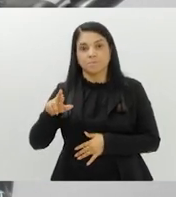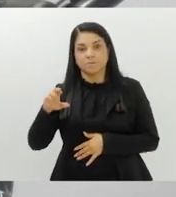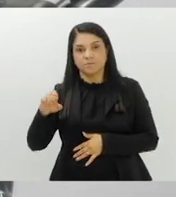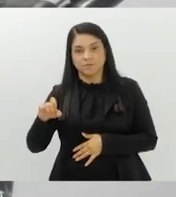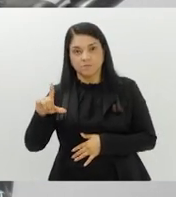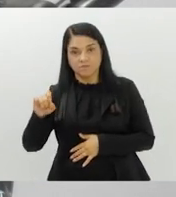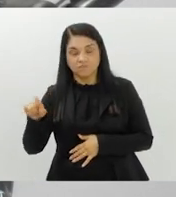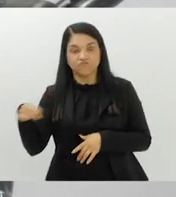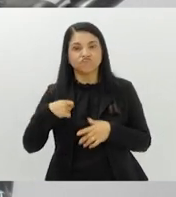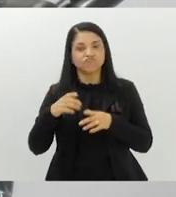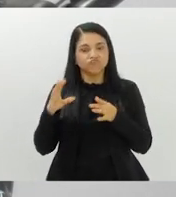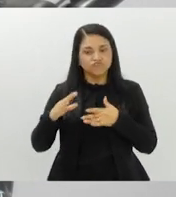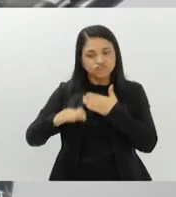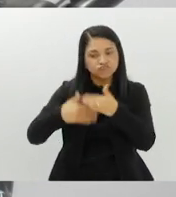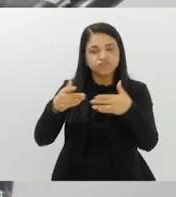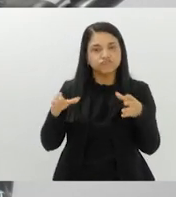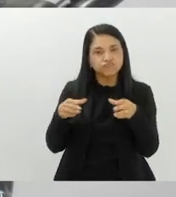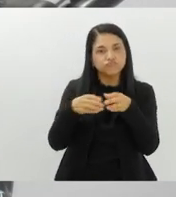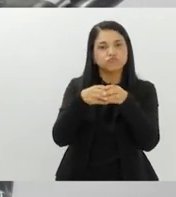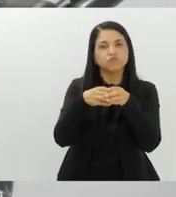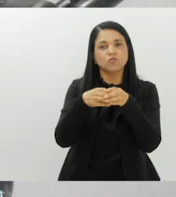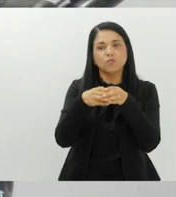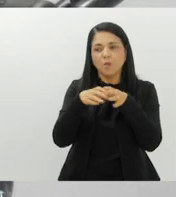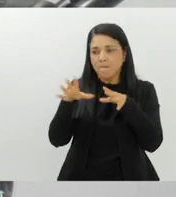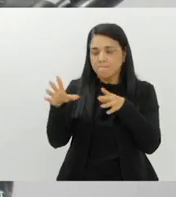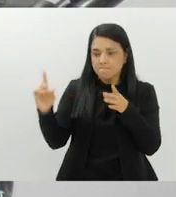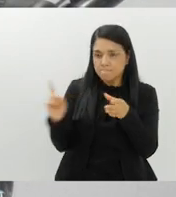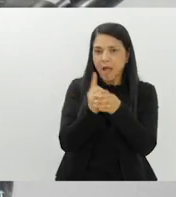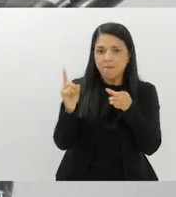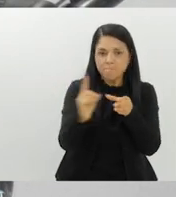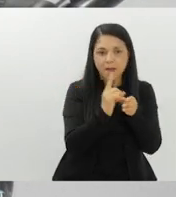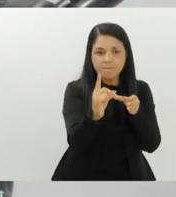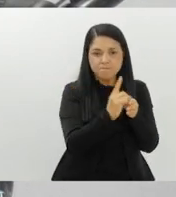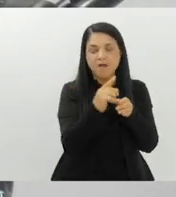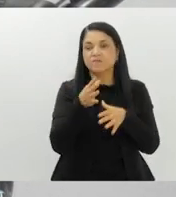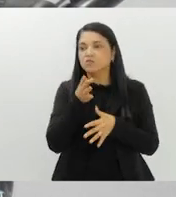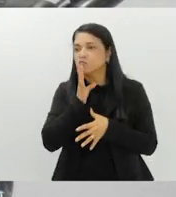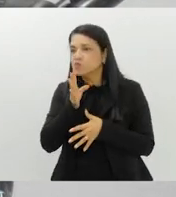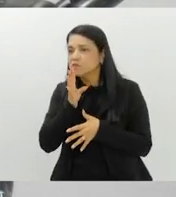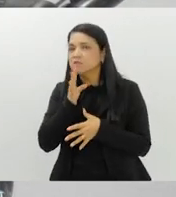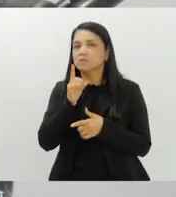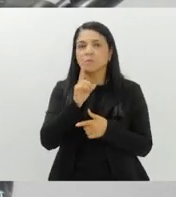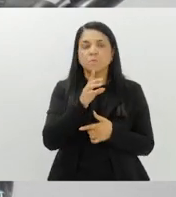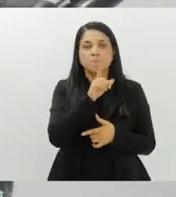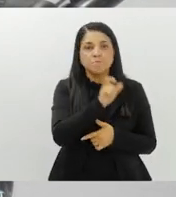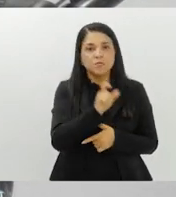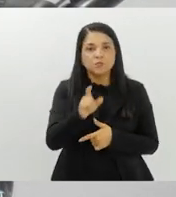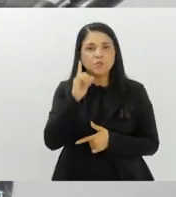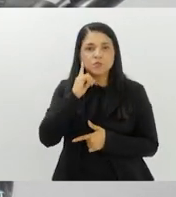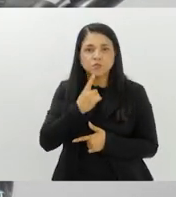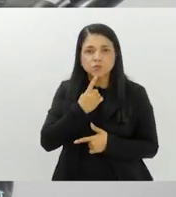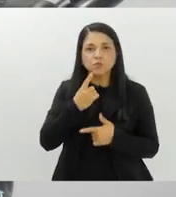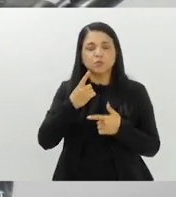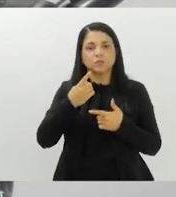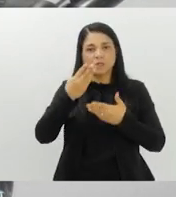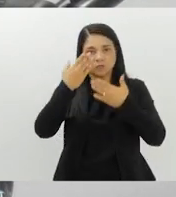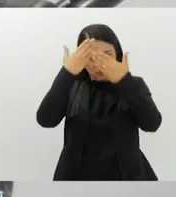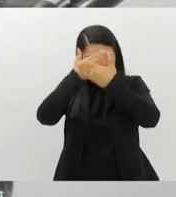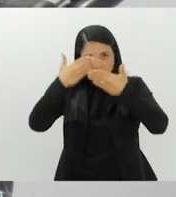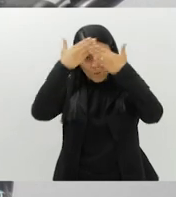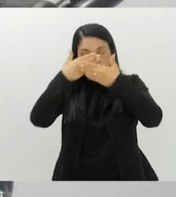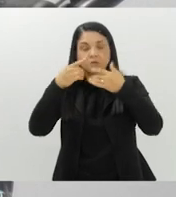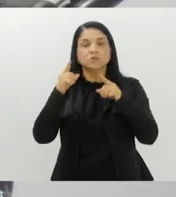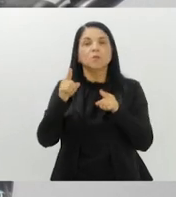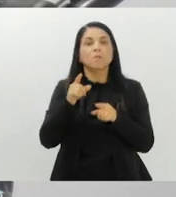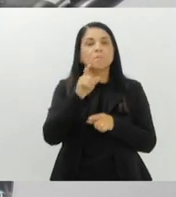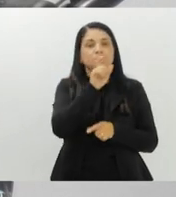e a gente vai trabalhando junto, vamos agrupando pessoas. Perfeito. Vocês vão conhecendo pessoas surdas, umbandistas, pessoas cegas,